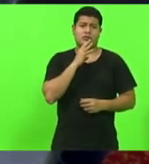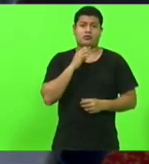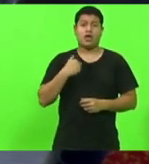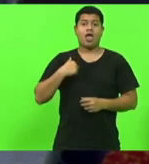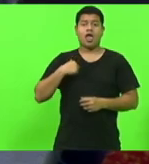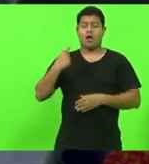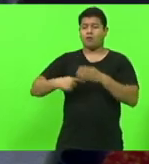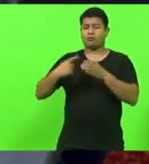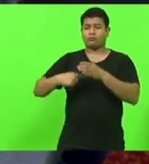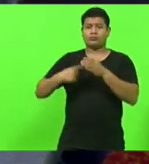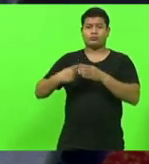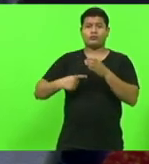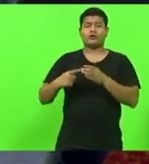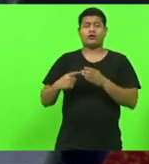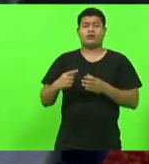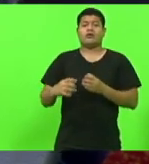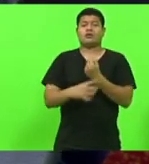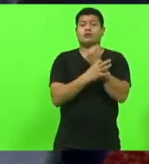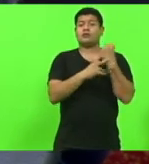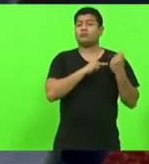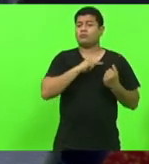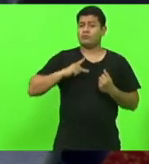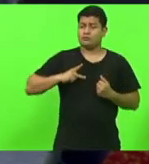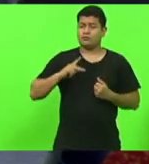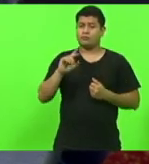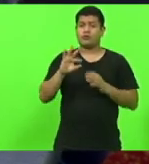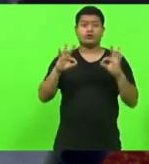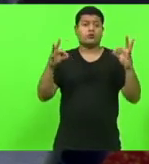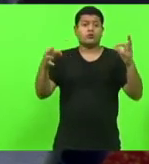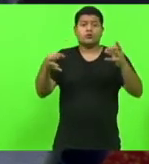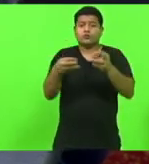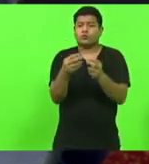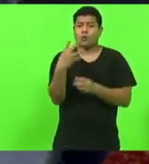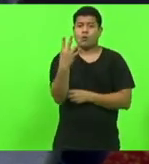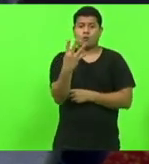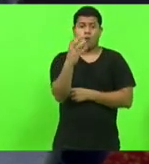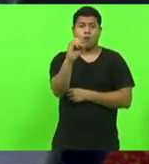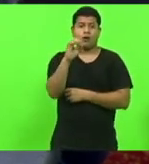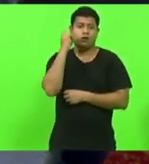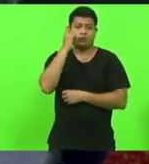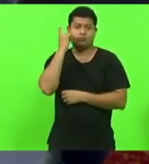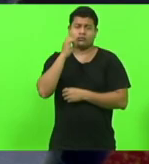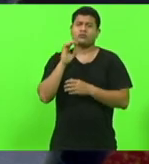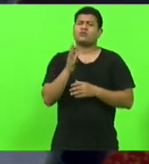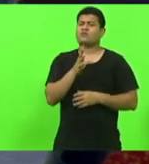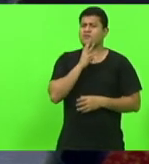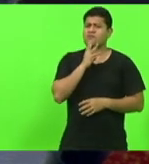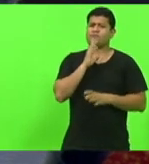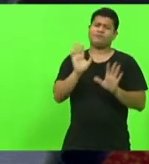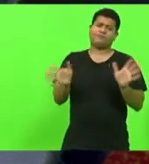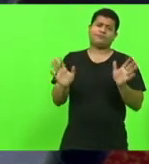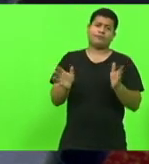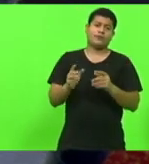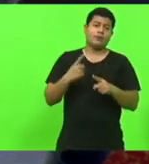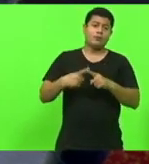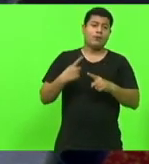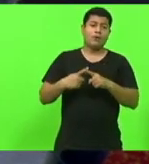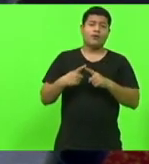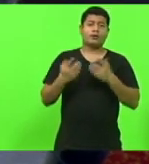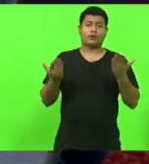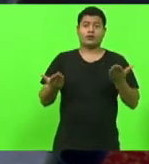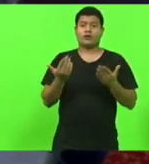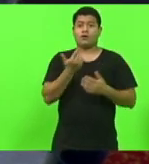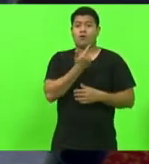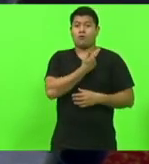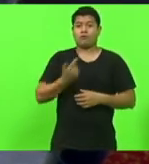Pública, mas de todo o colegiado há muito tempo já, porque desde que a União permitiu que a